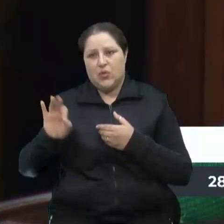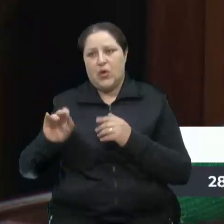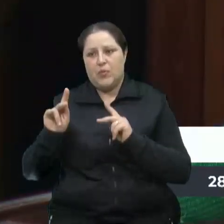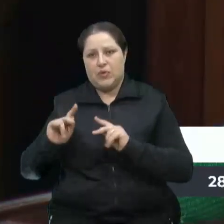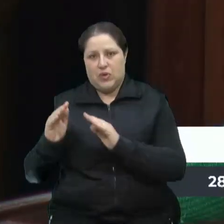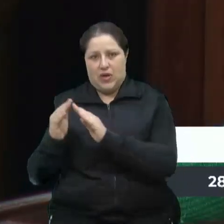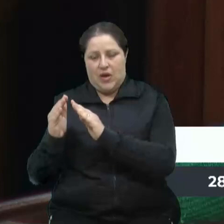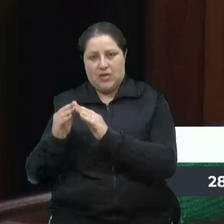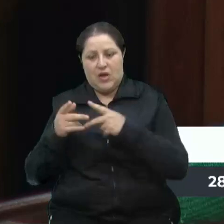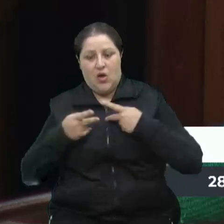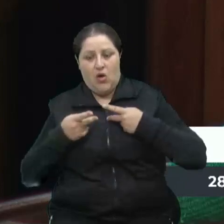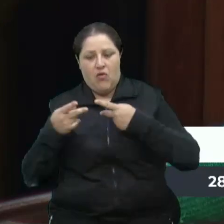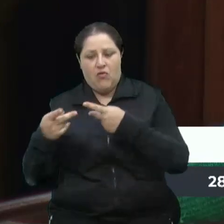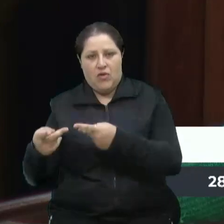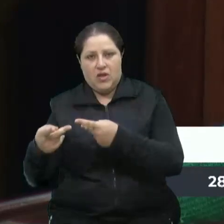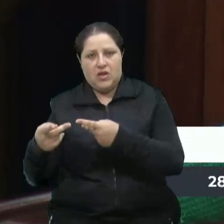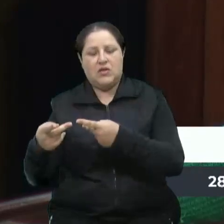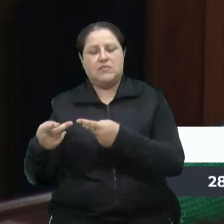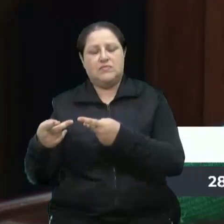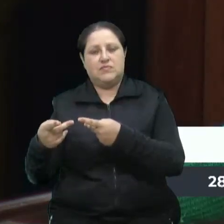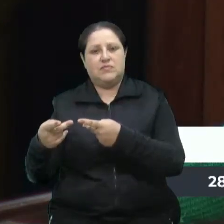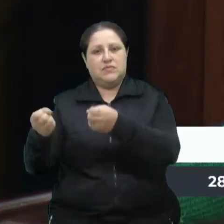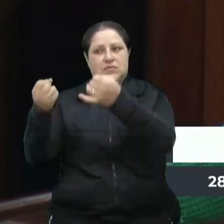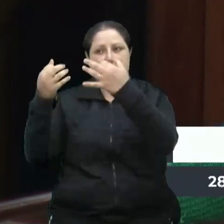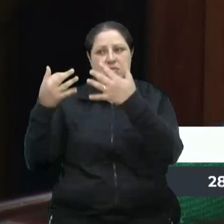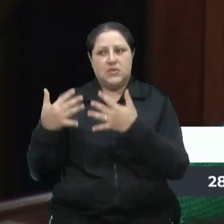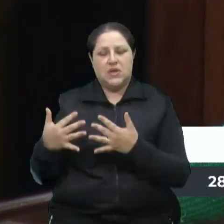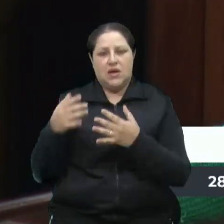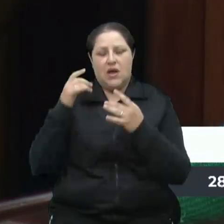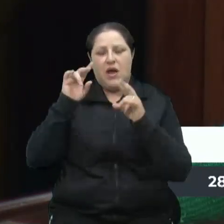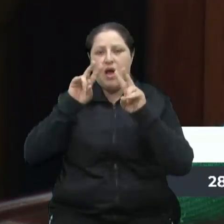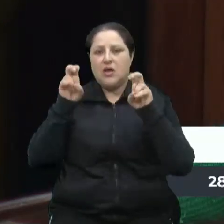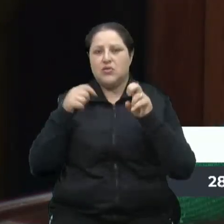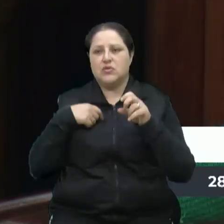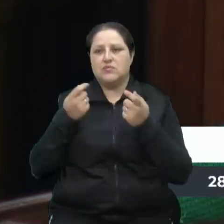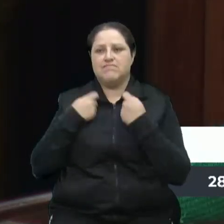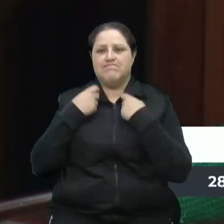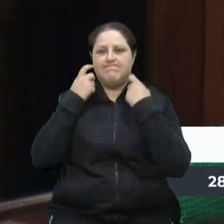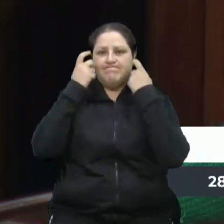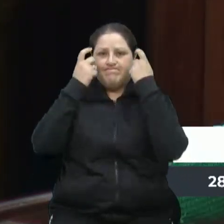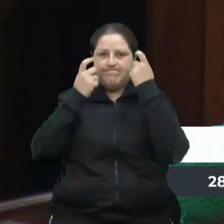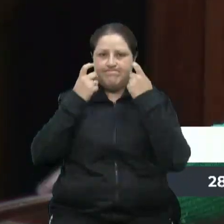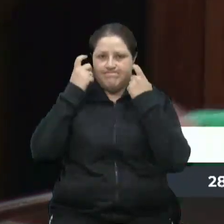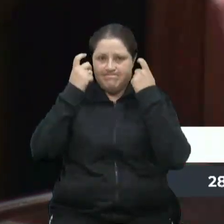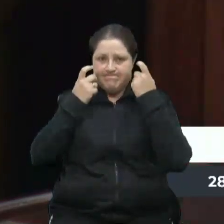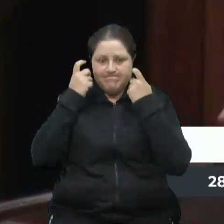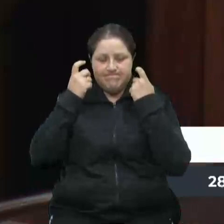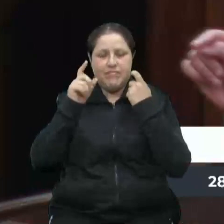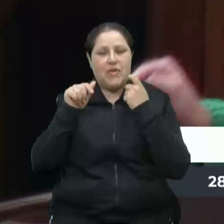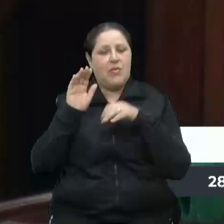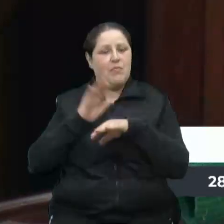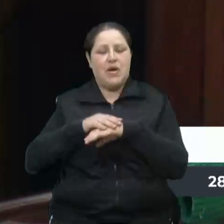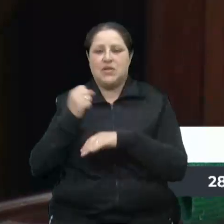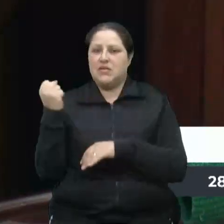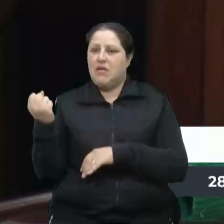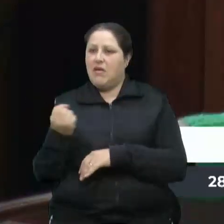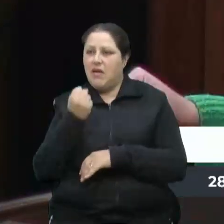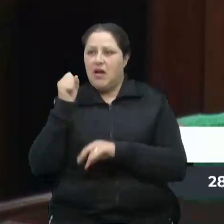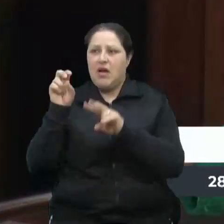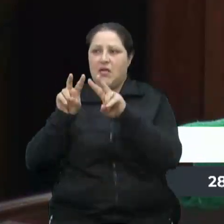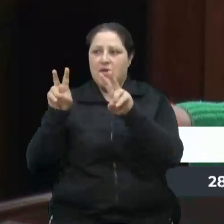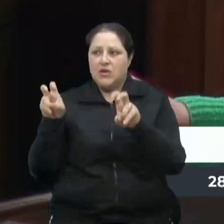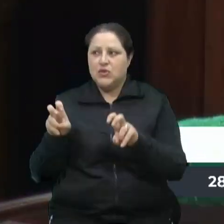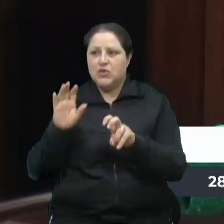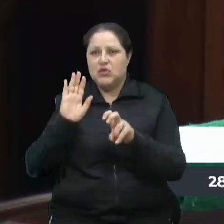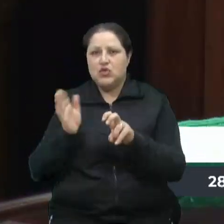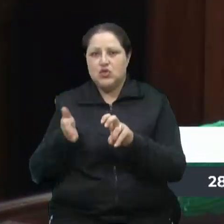para tratar de um assunto que me deixou preocupada. Seguramente, um dos mais graves assuntos que